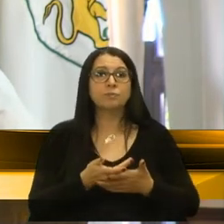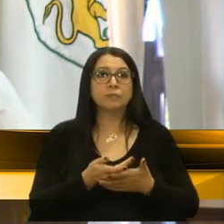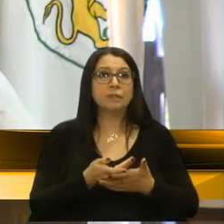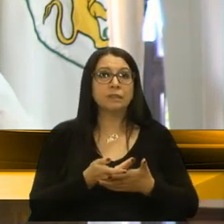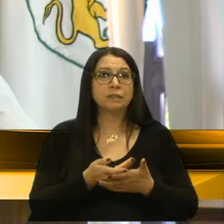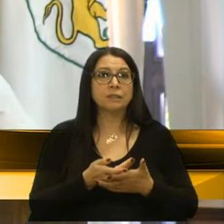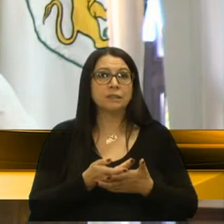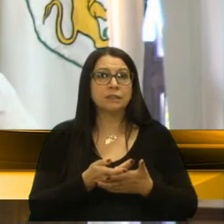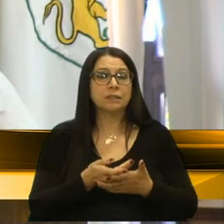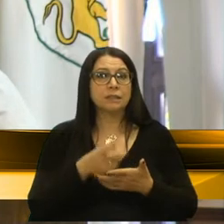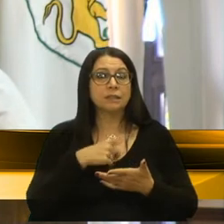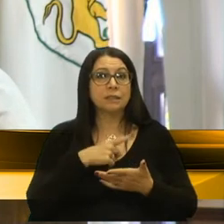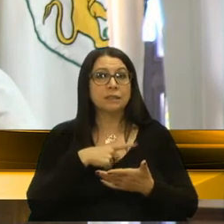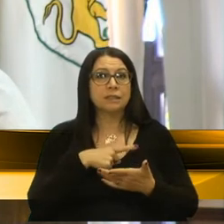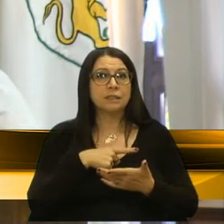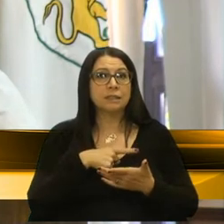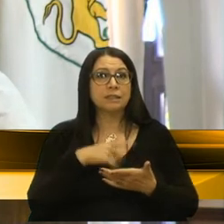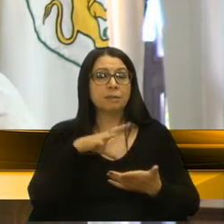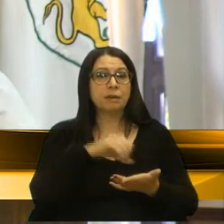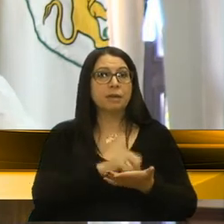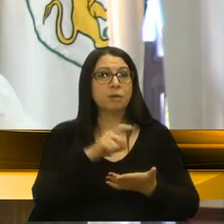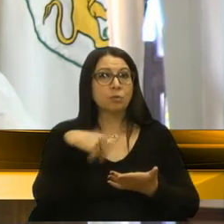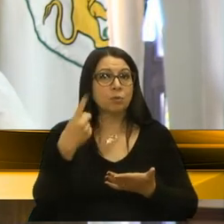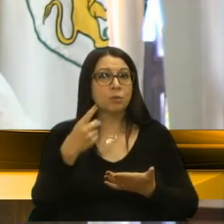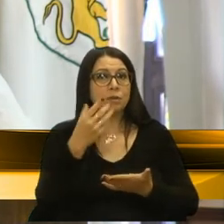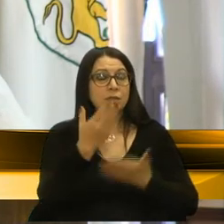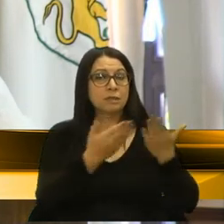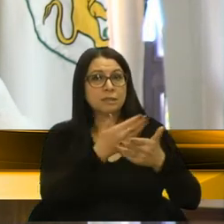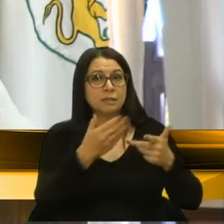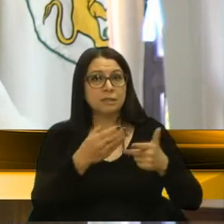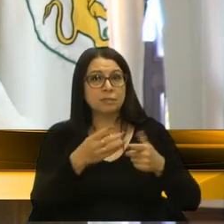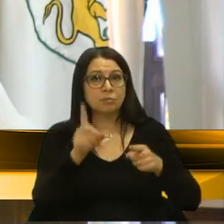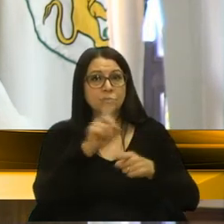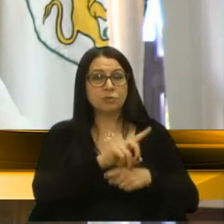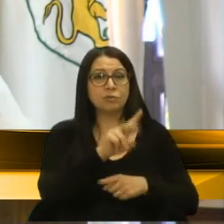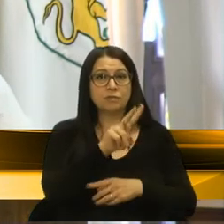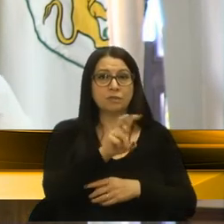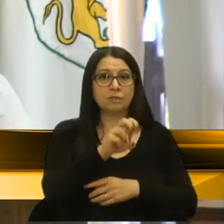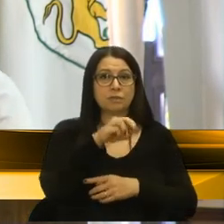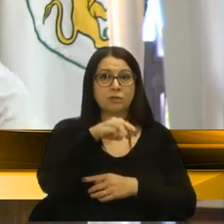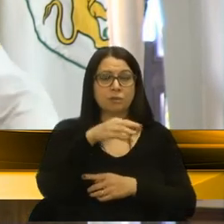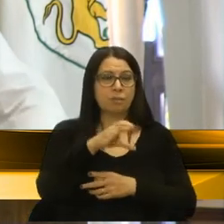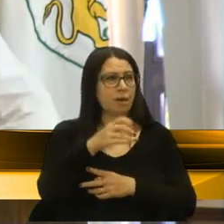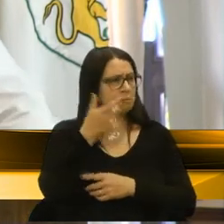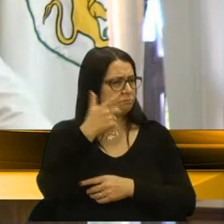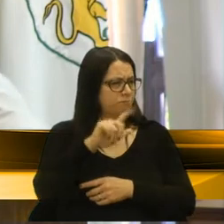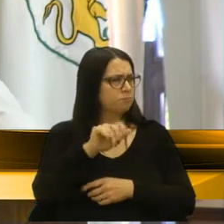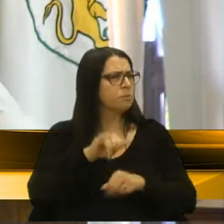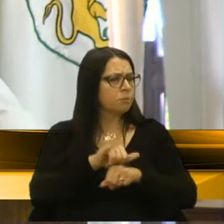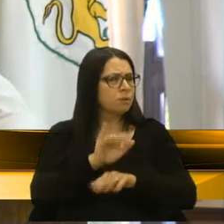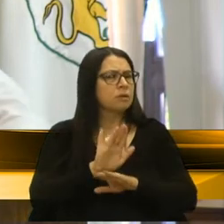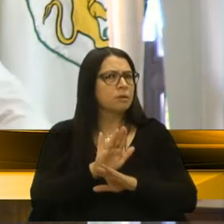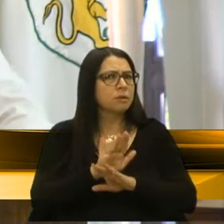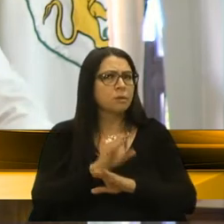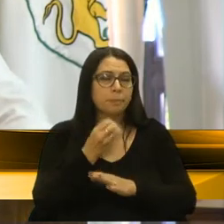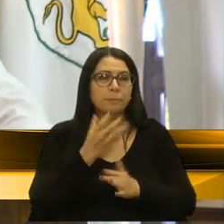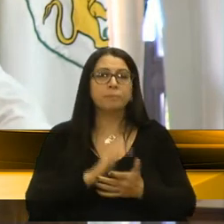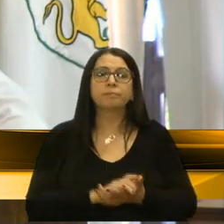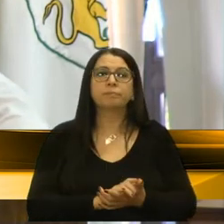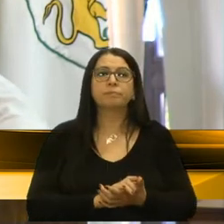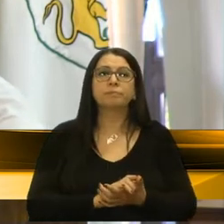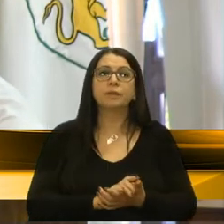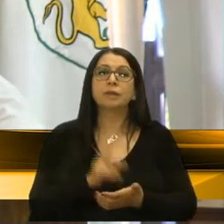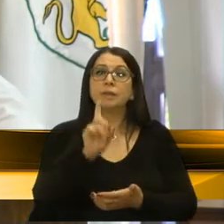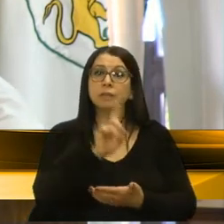Aí marcaram outra licitação para o dia 25 de março, se eu não me engano. Tudo bem.